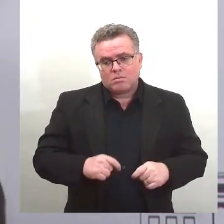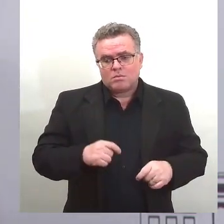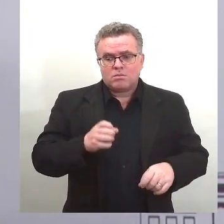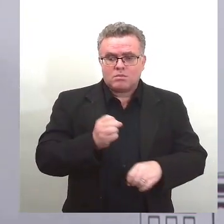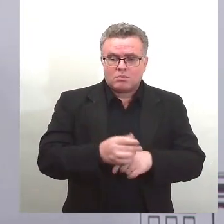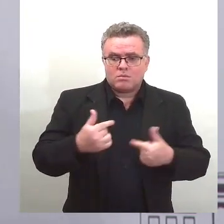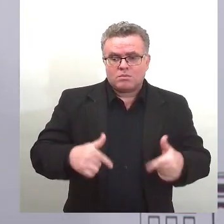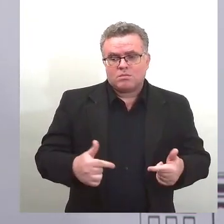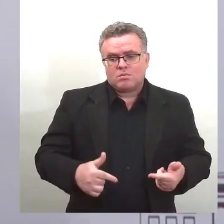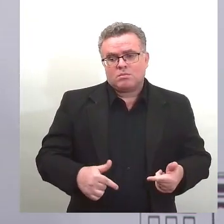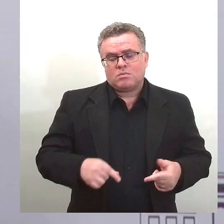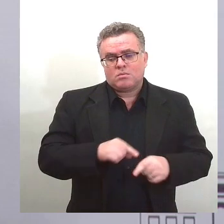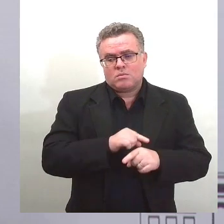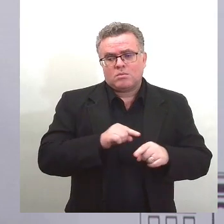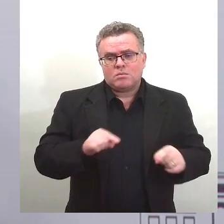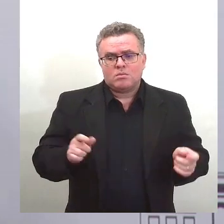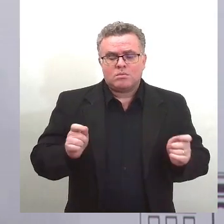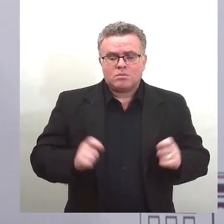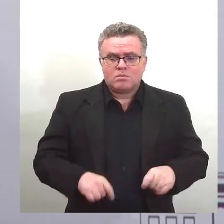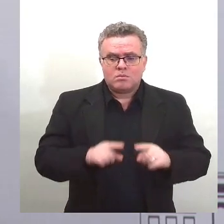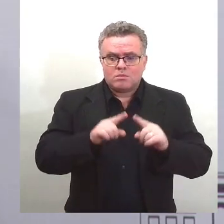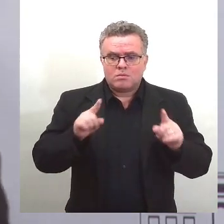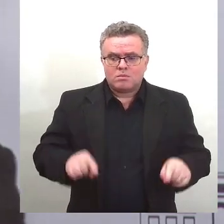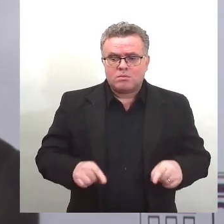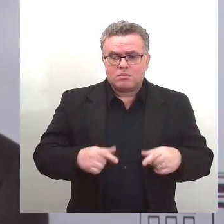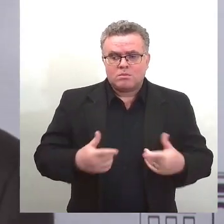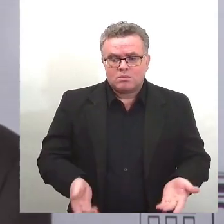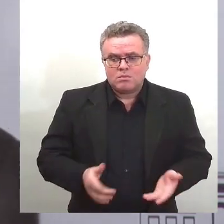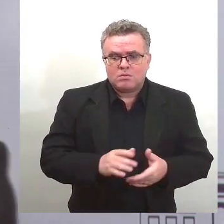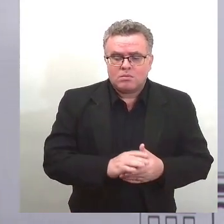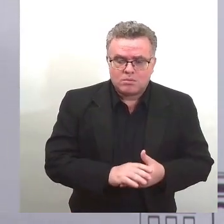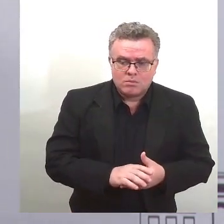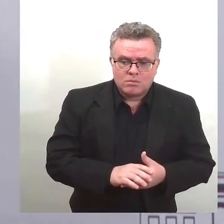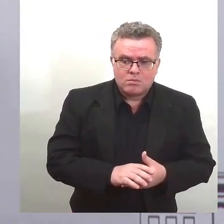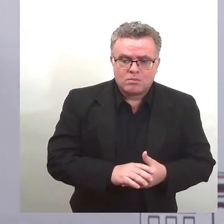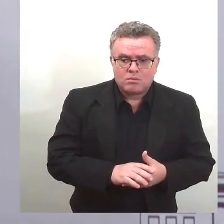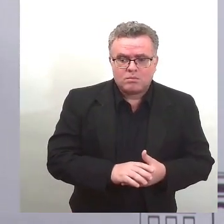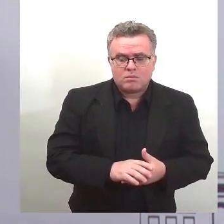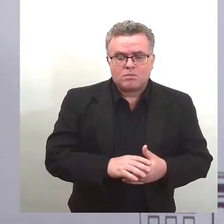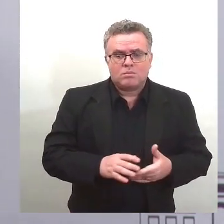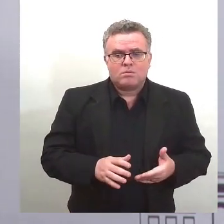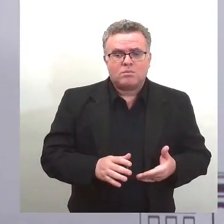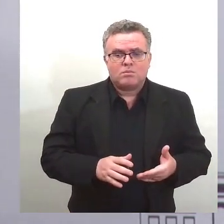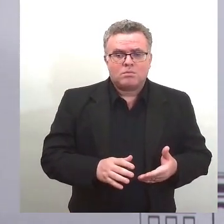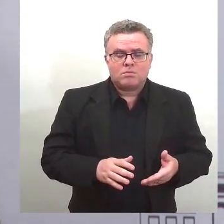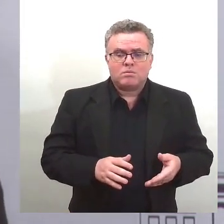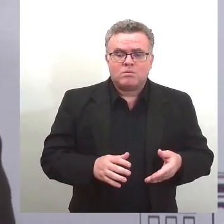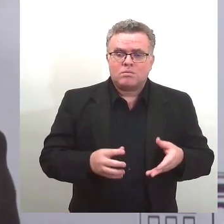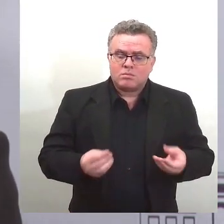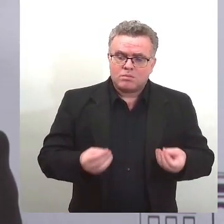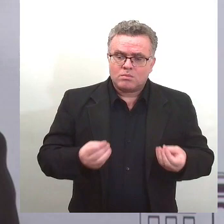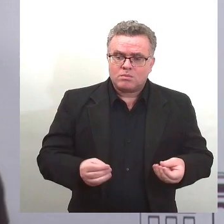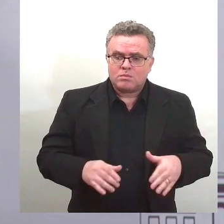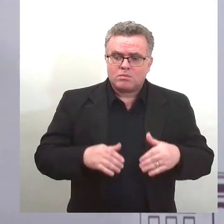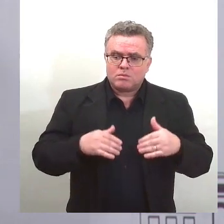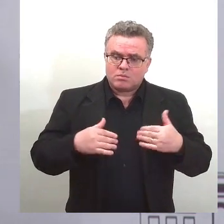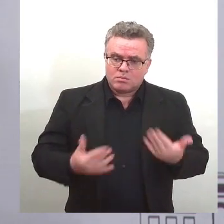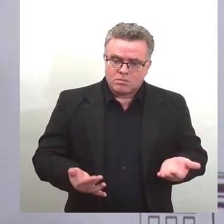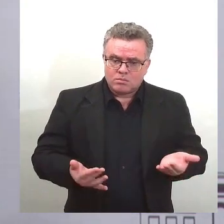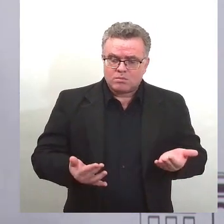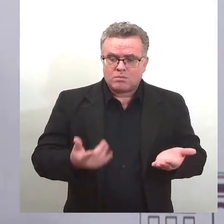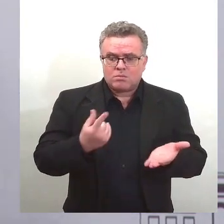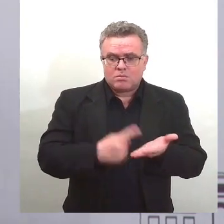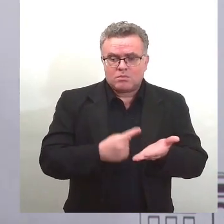daqueles servidores na autarquia, no caso, no DETRAN. Eles alegavam que desde janeiro